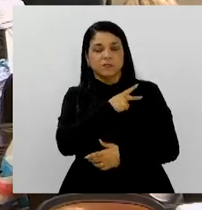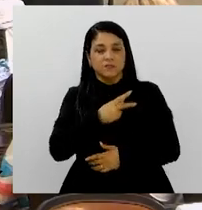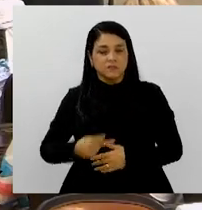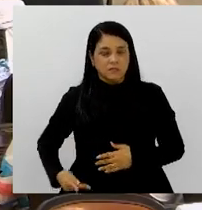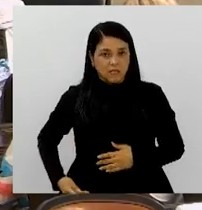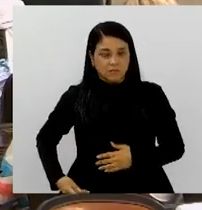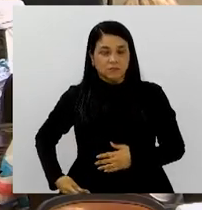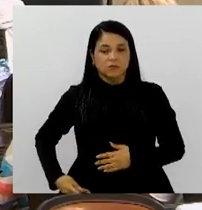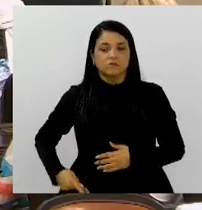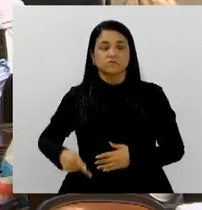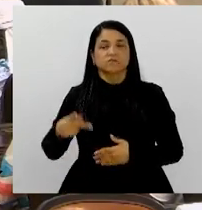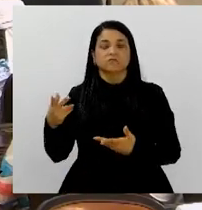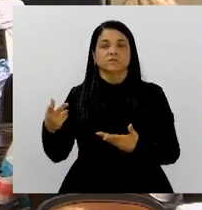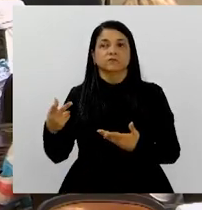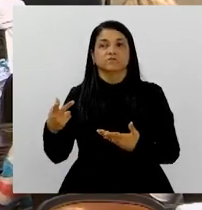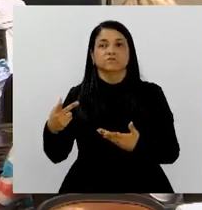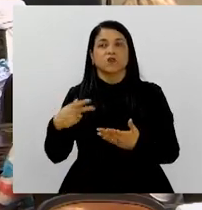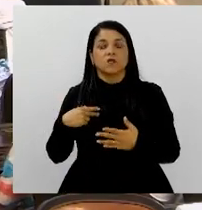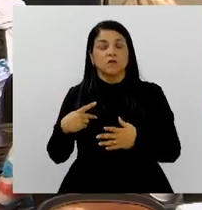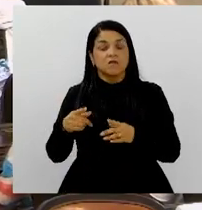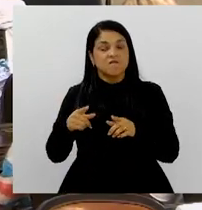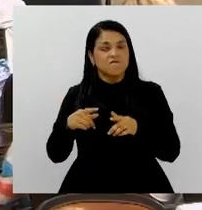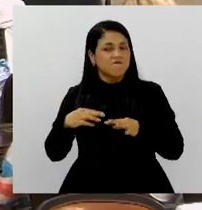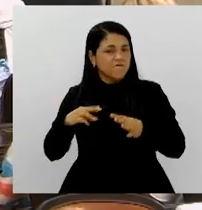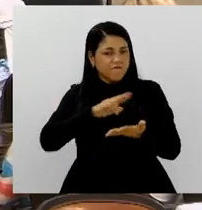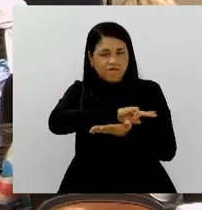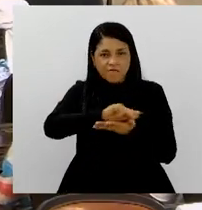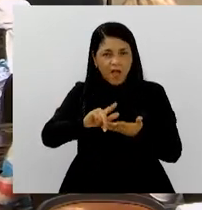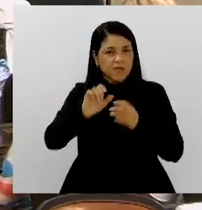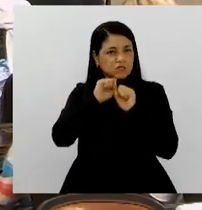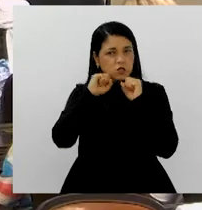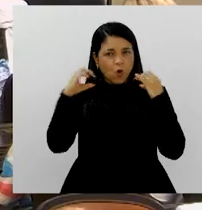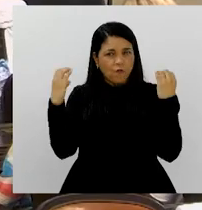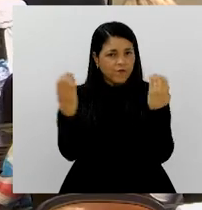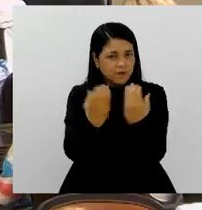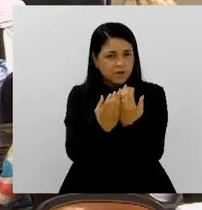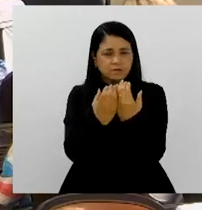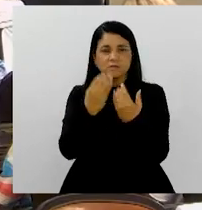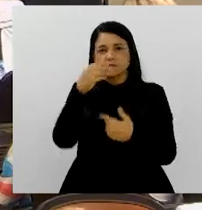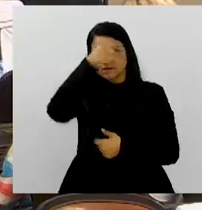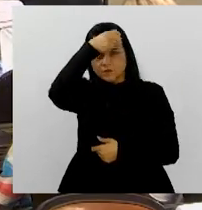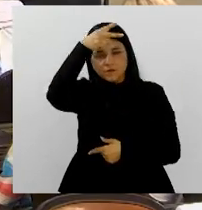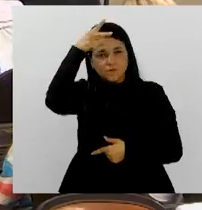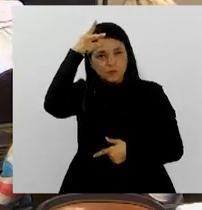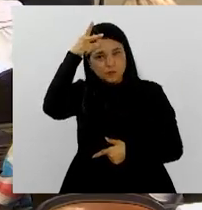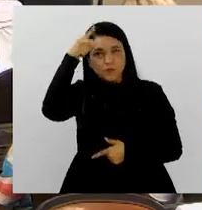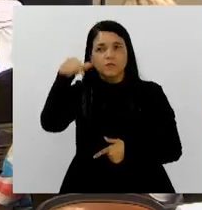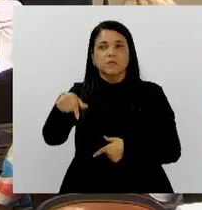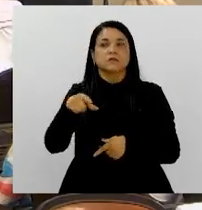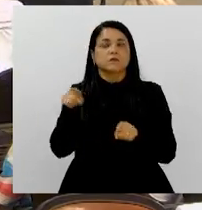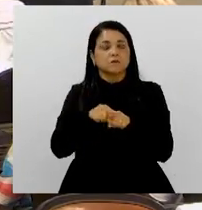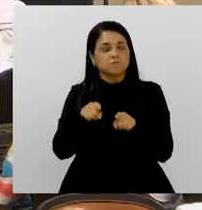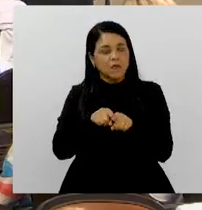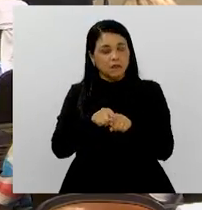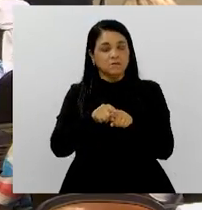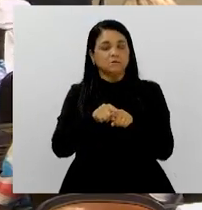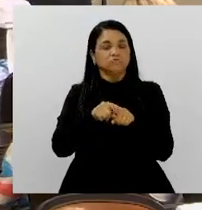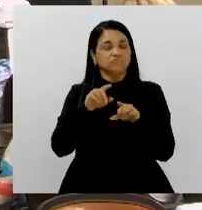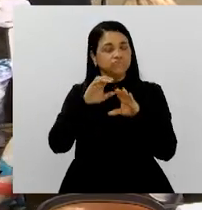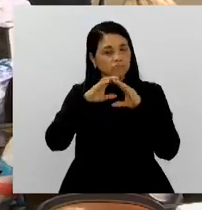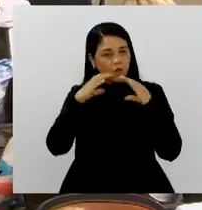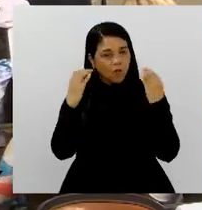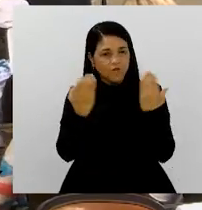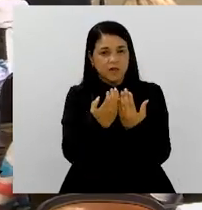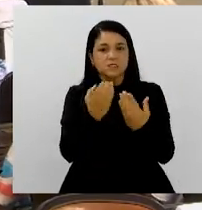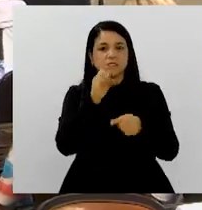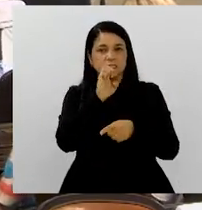último ciclo, fruto de várias conferências municipais e também de uma grande conferência estadual que